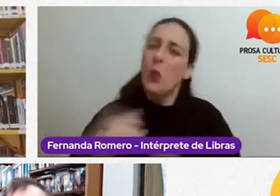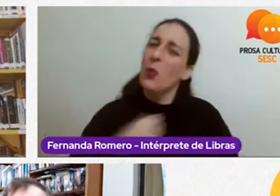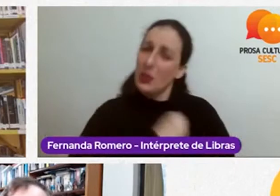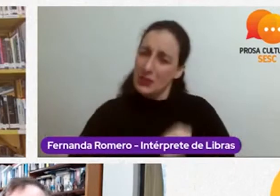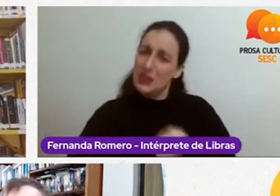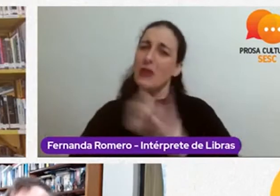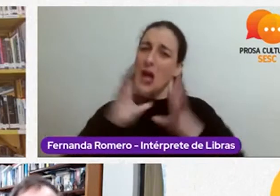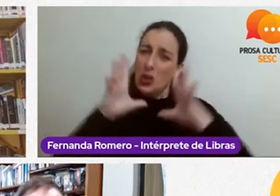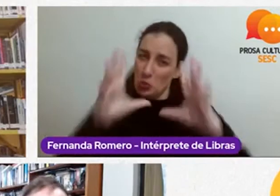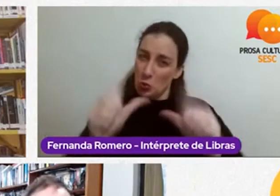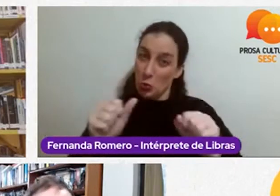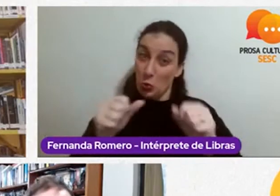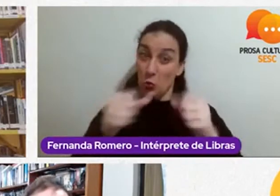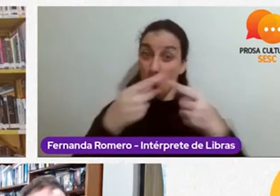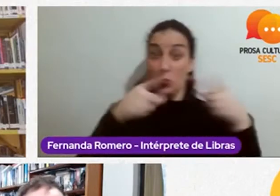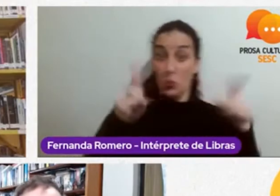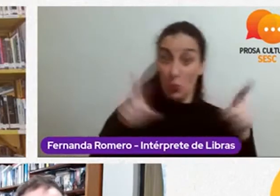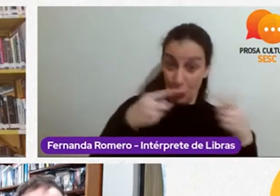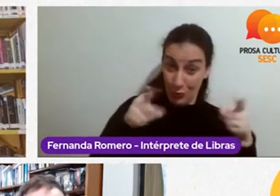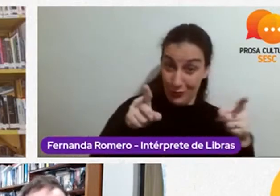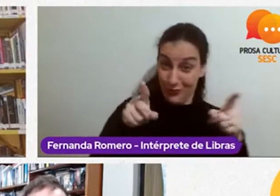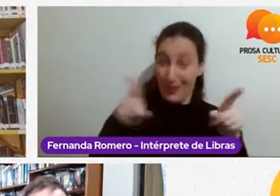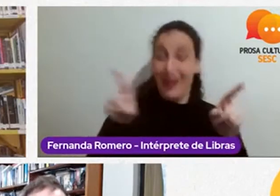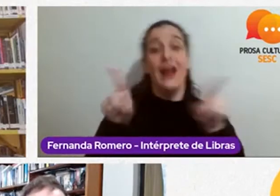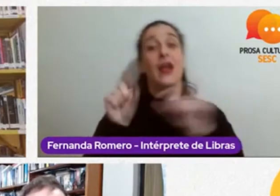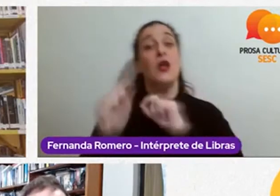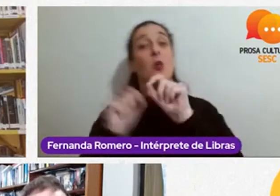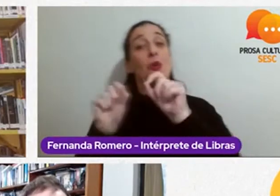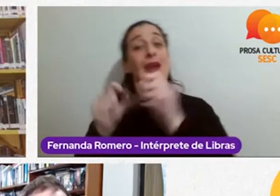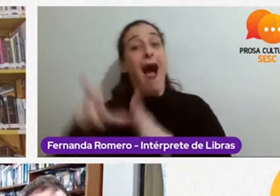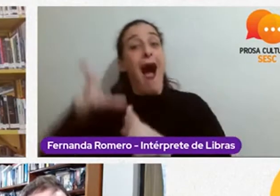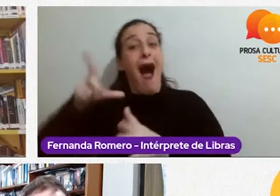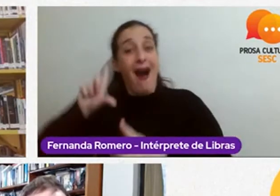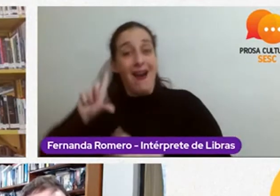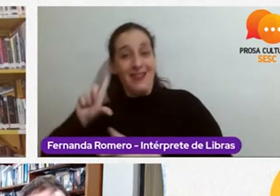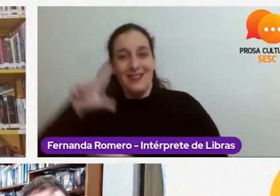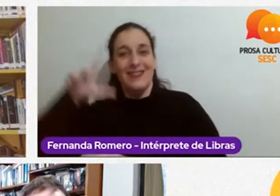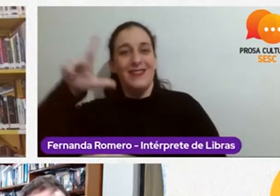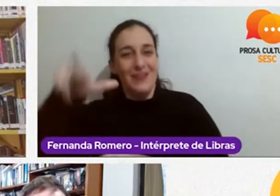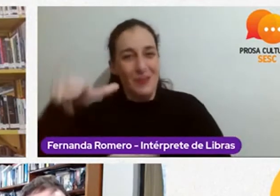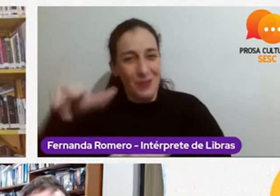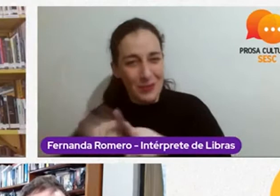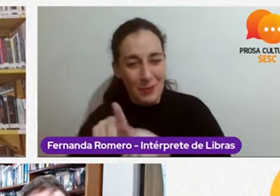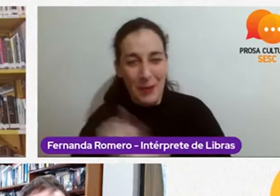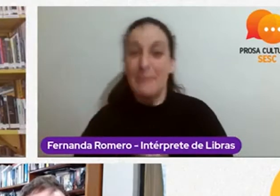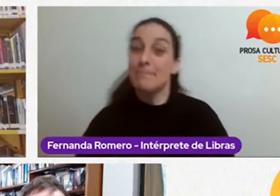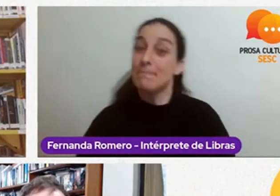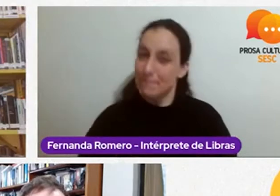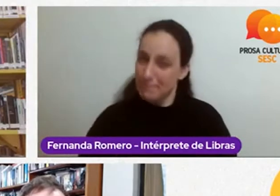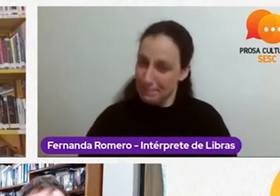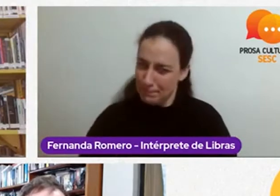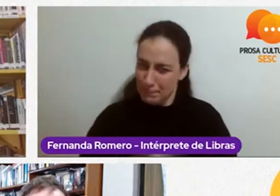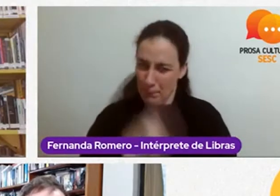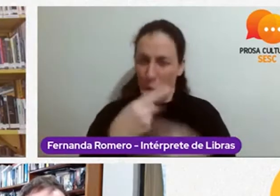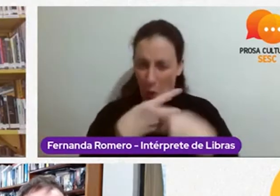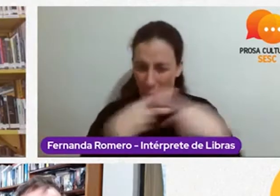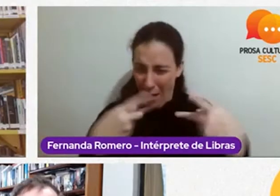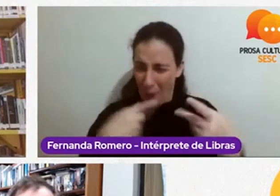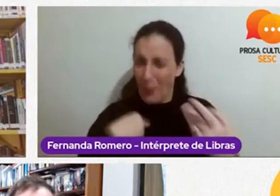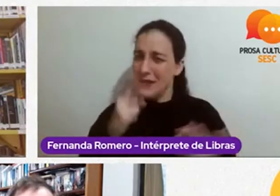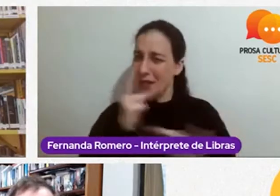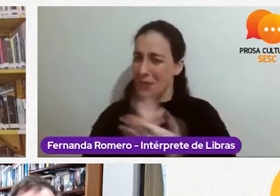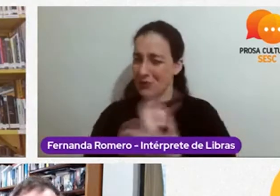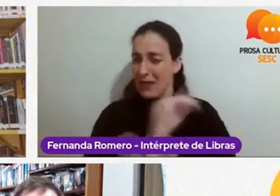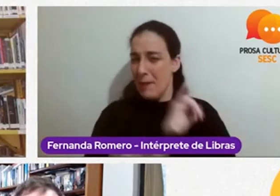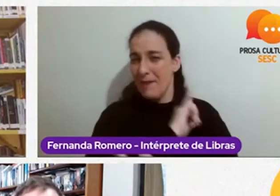do palco e do que acontece antes e depois dele, né? Sim, e uma coisa que eu sempre tenho falado muito, que